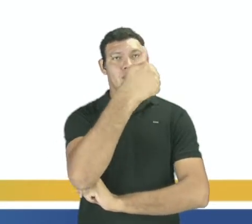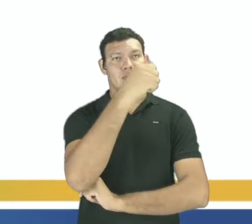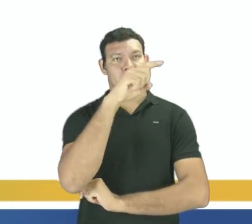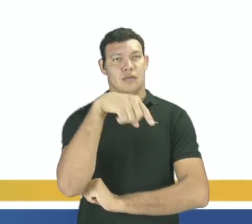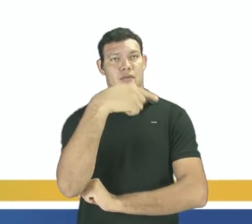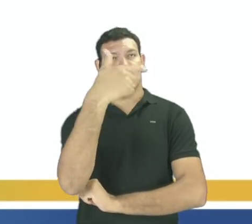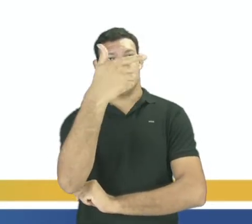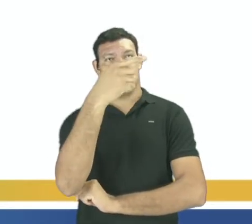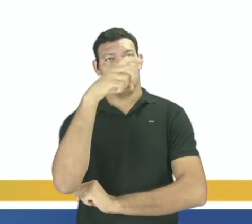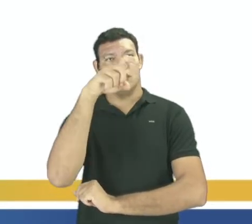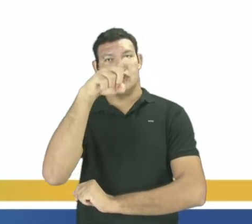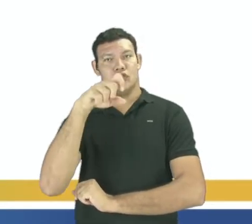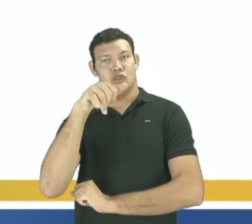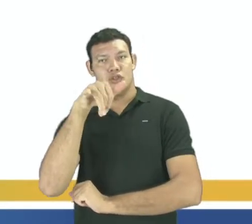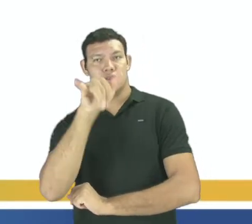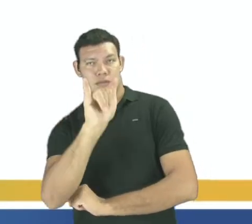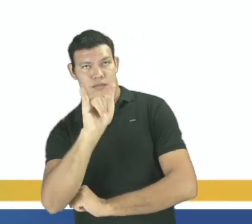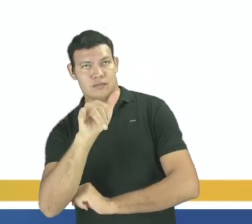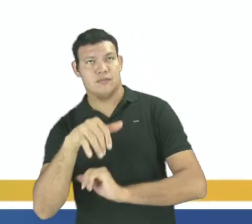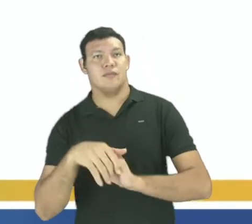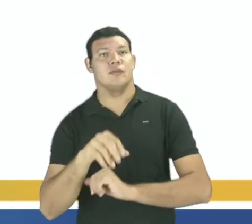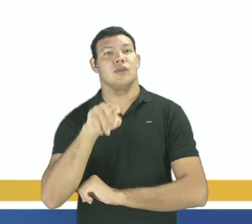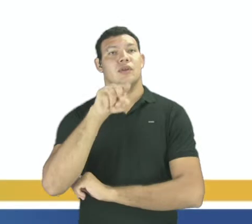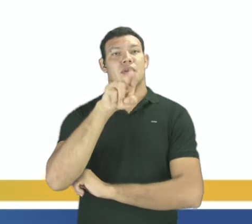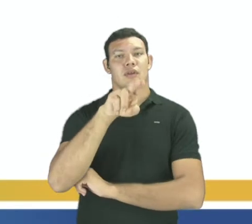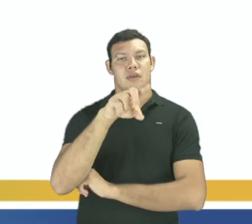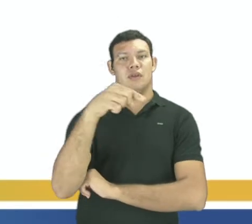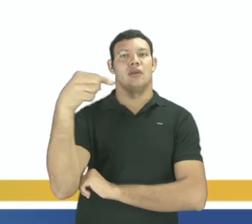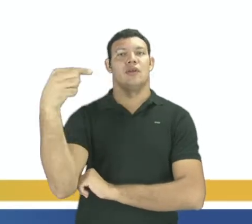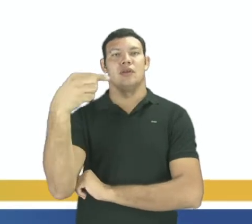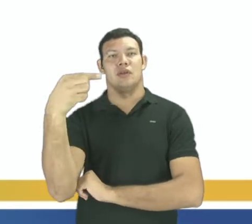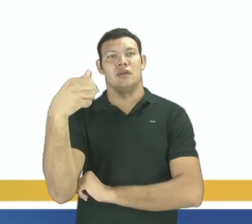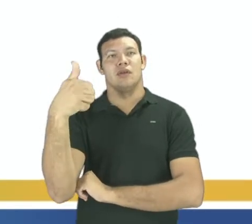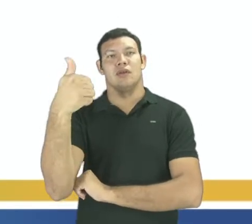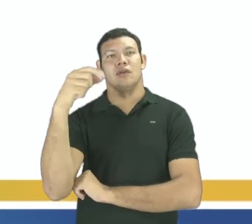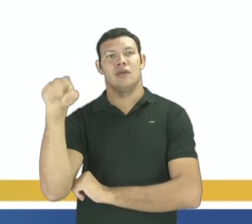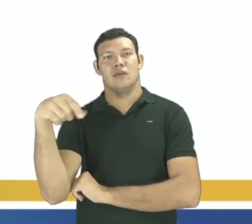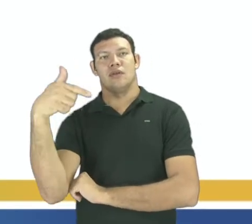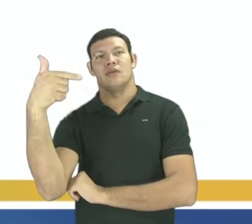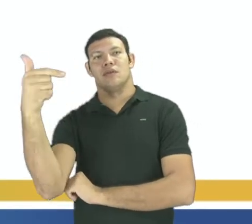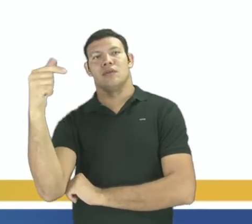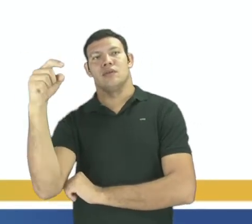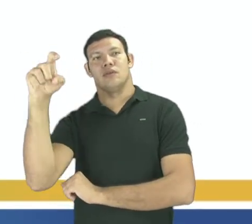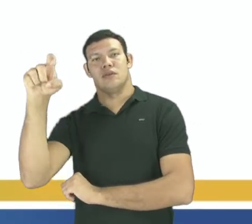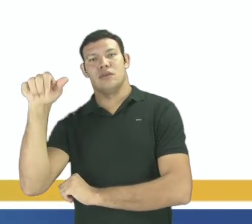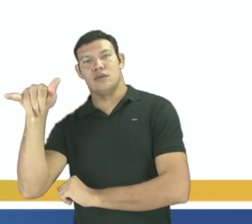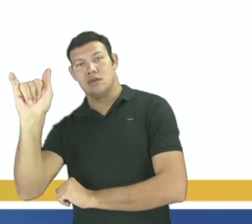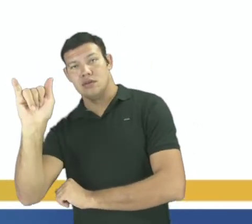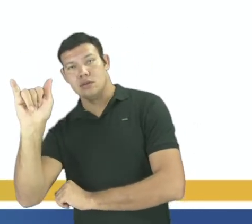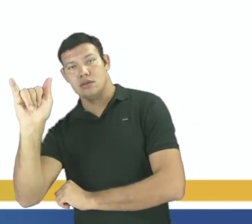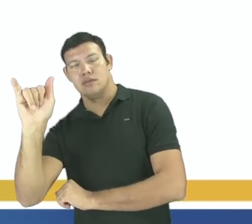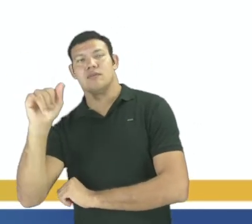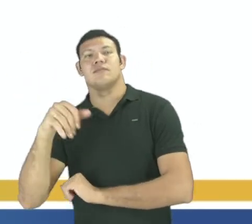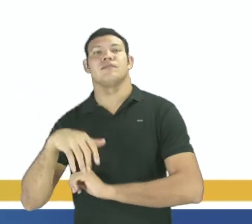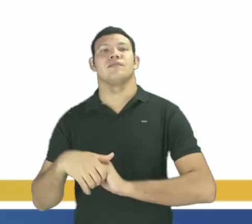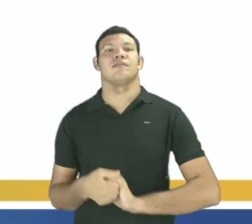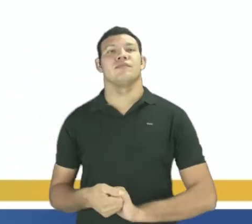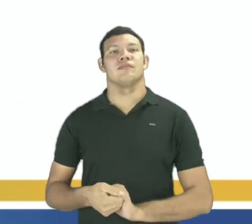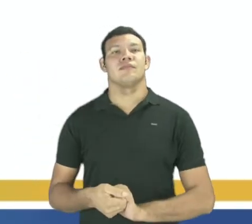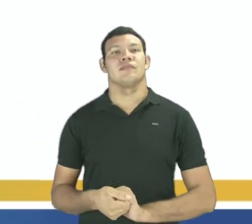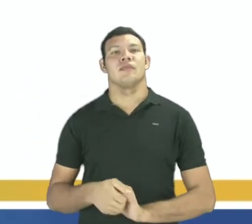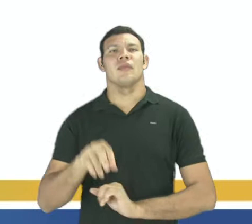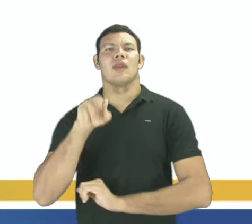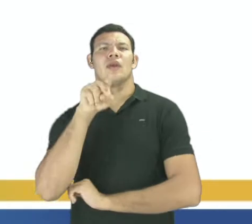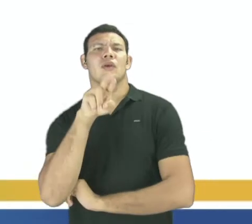1,2x vezes y, que é igual a menos 1,2 vezes x vezes y.